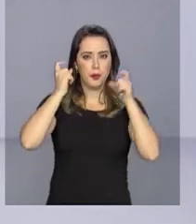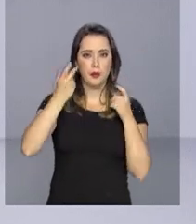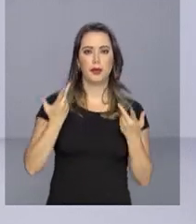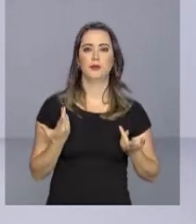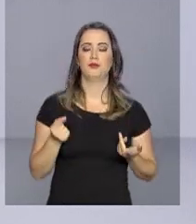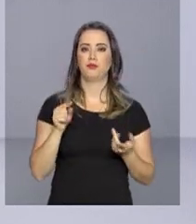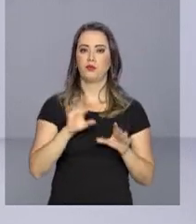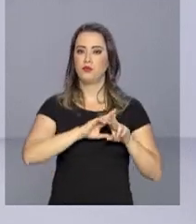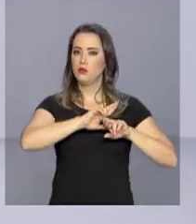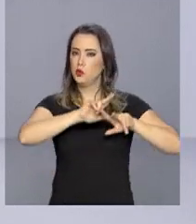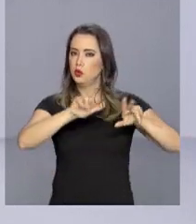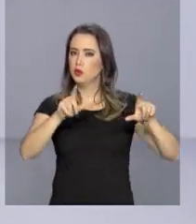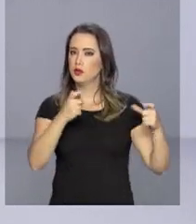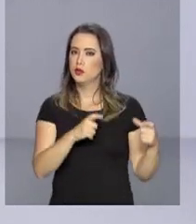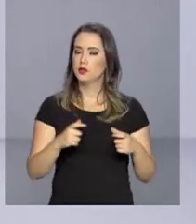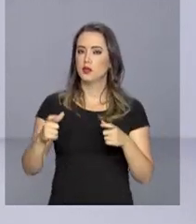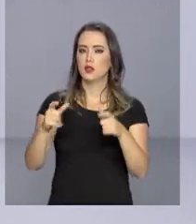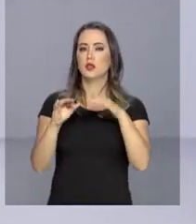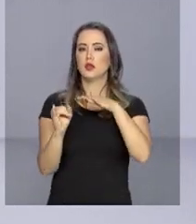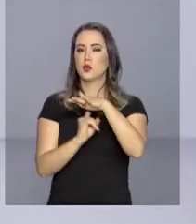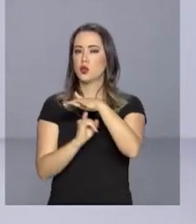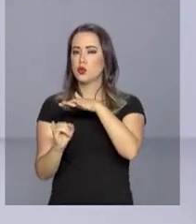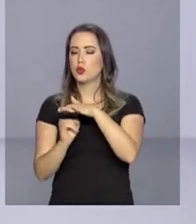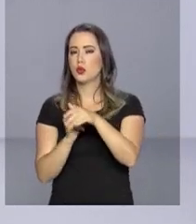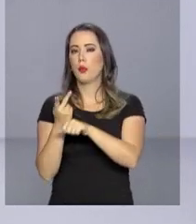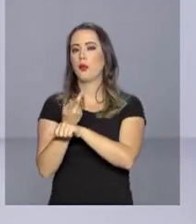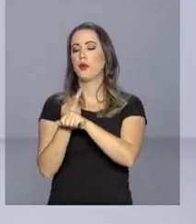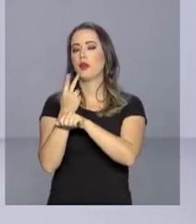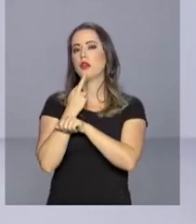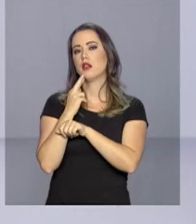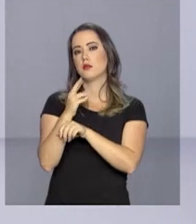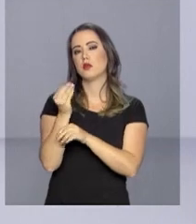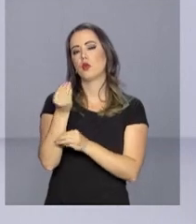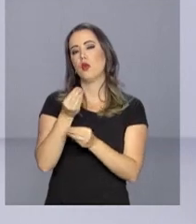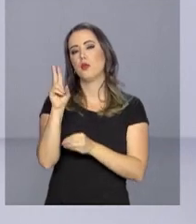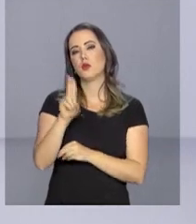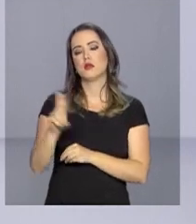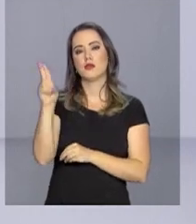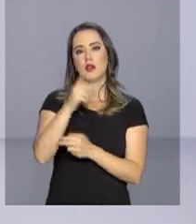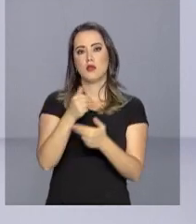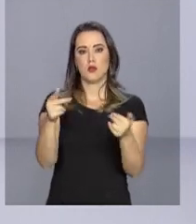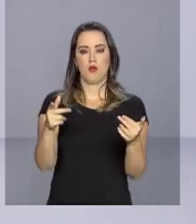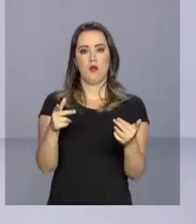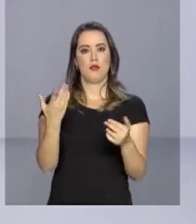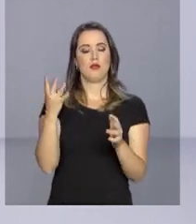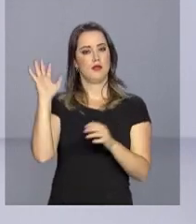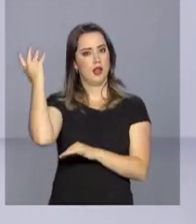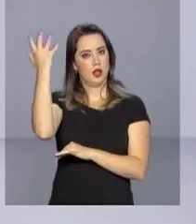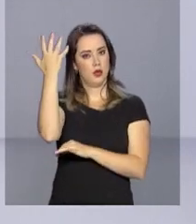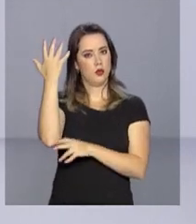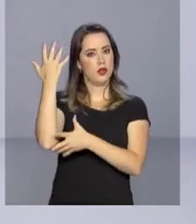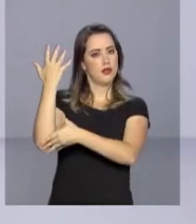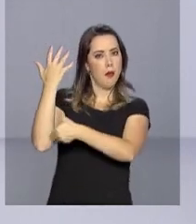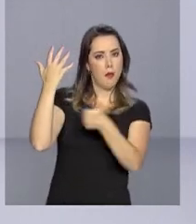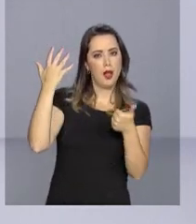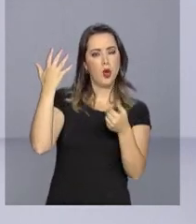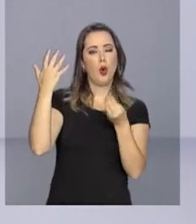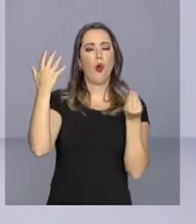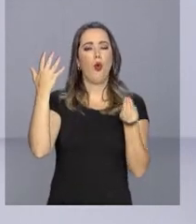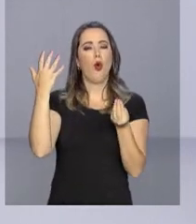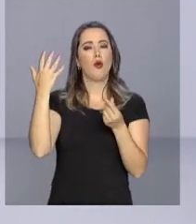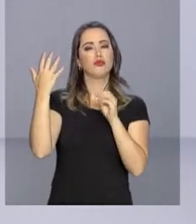Várias instituições estão em busca de soluções para utilizar os recursos naturais de forma mais eficiente. E